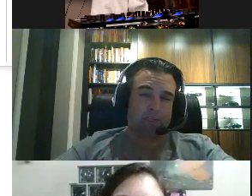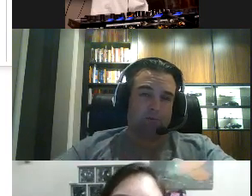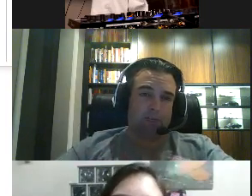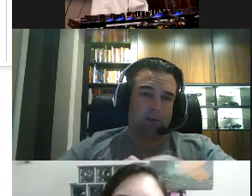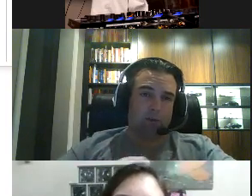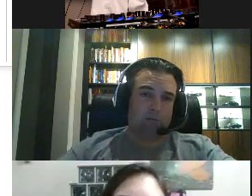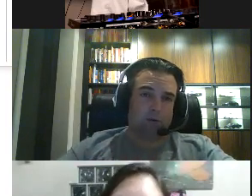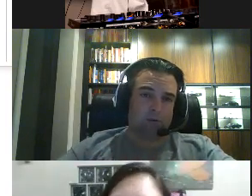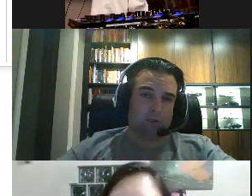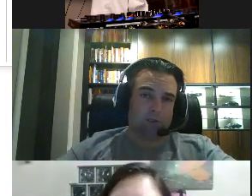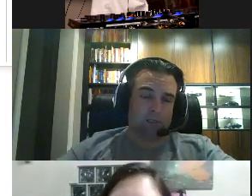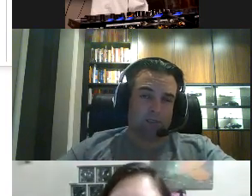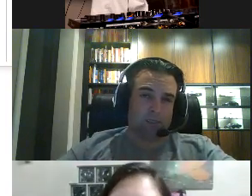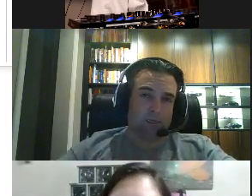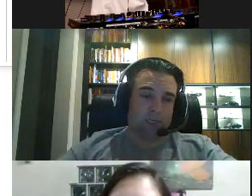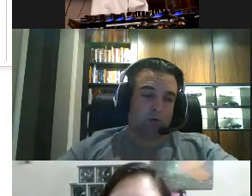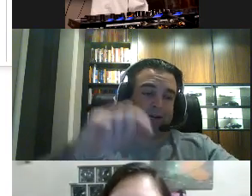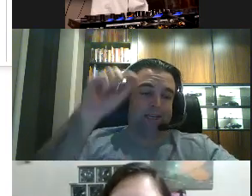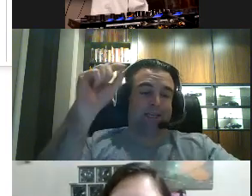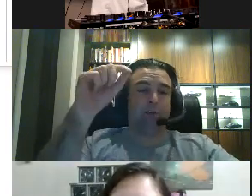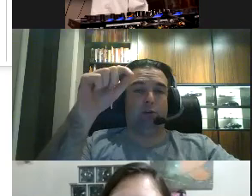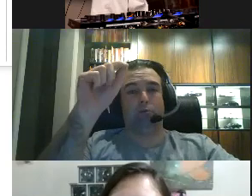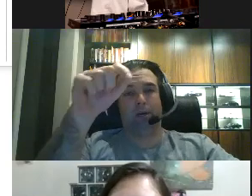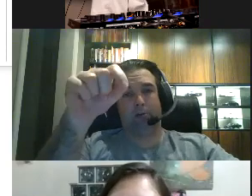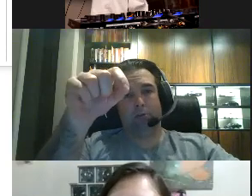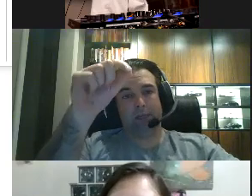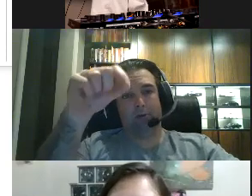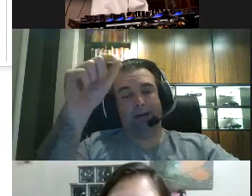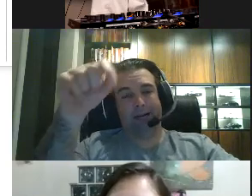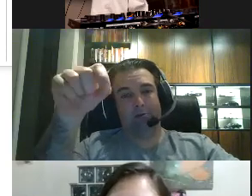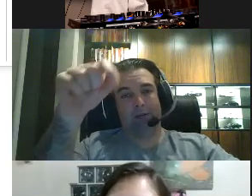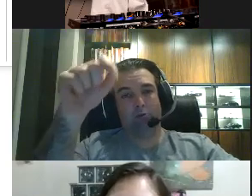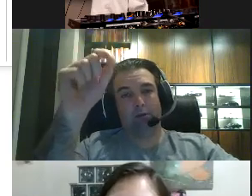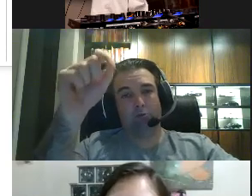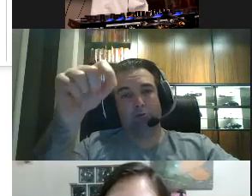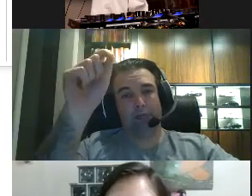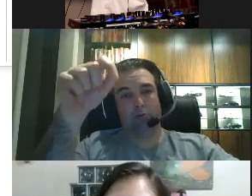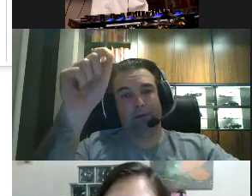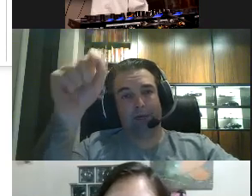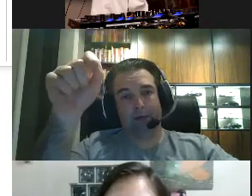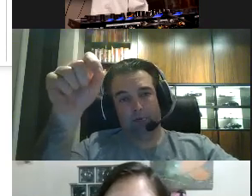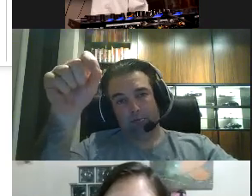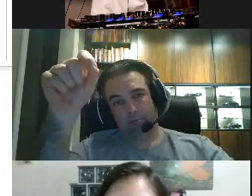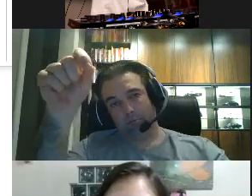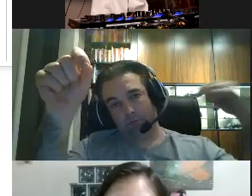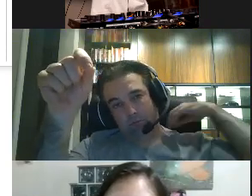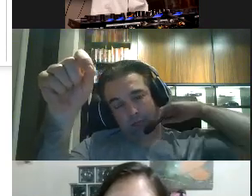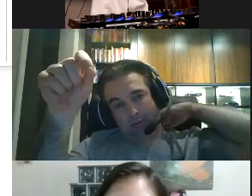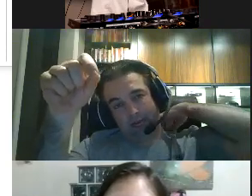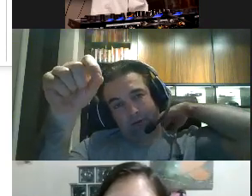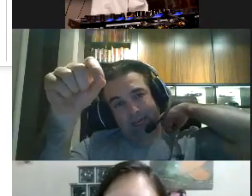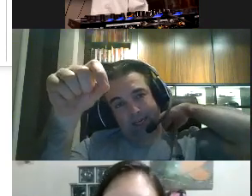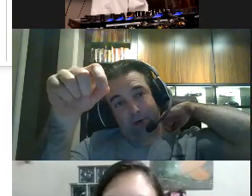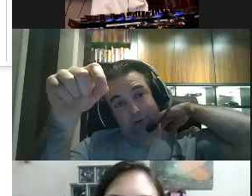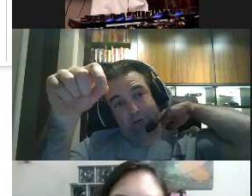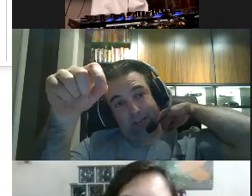água sai a 48 graus. 48 graus é uma água que tu não consegue tomar banho. A